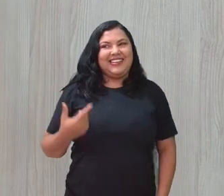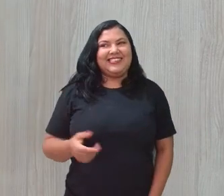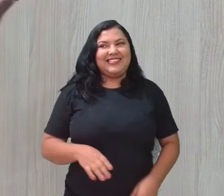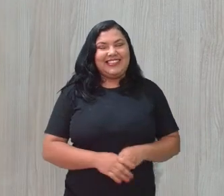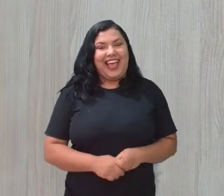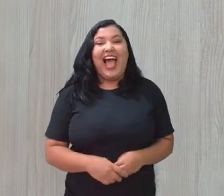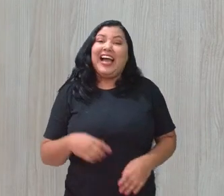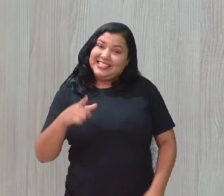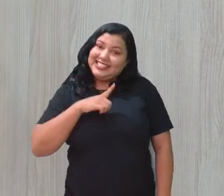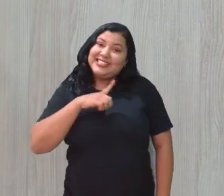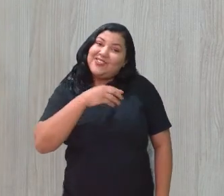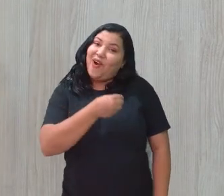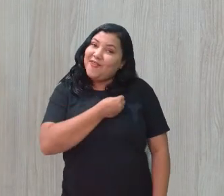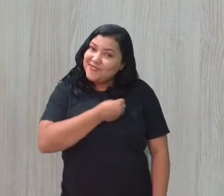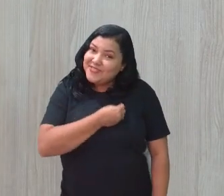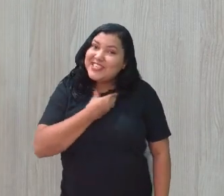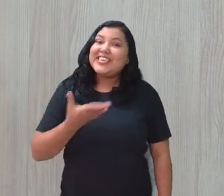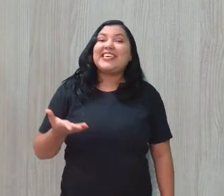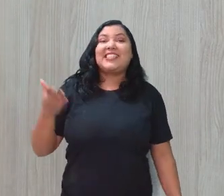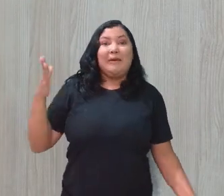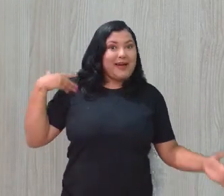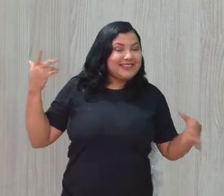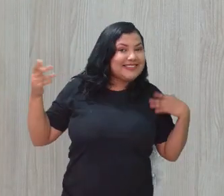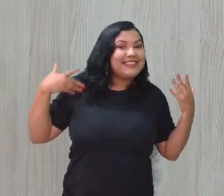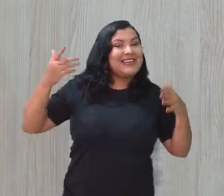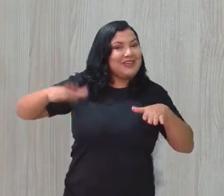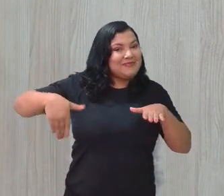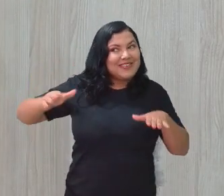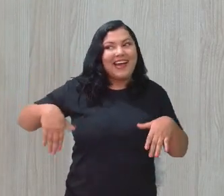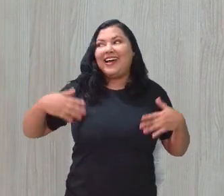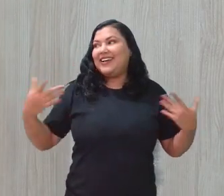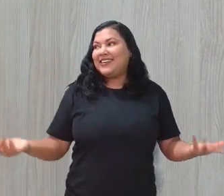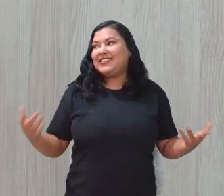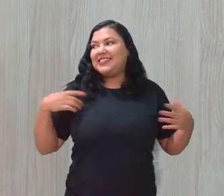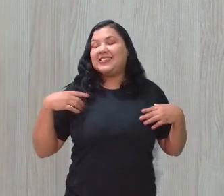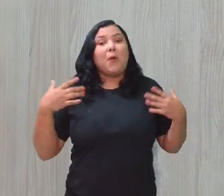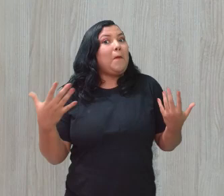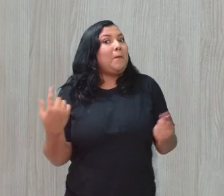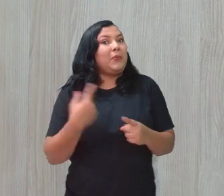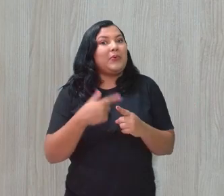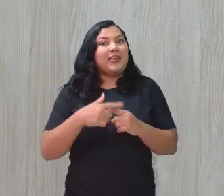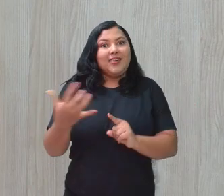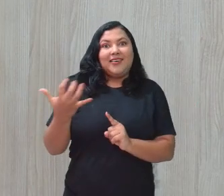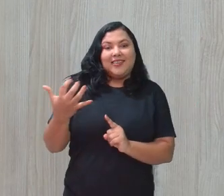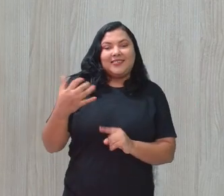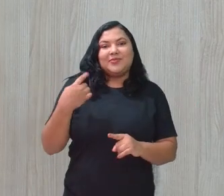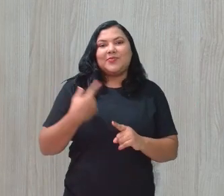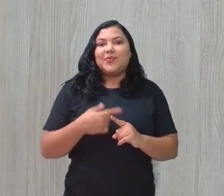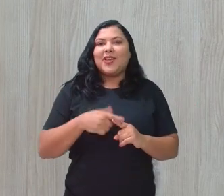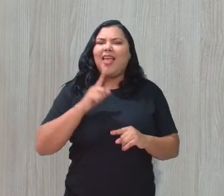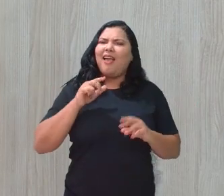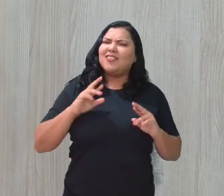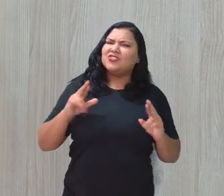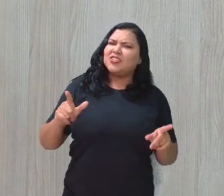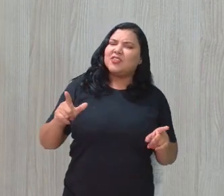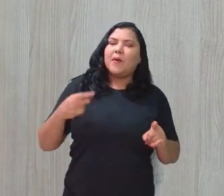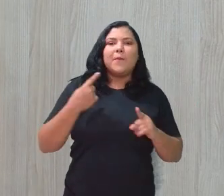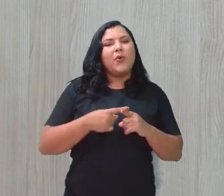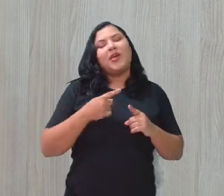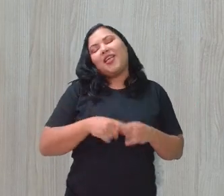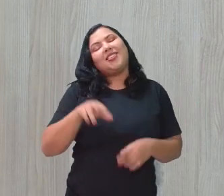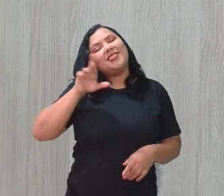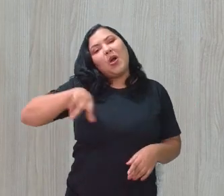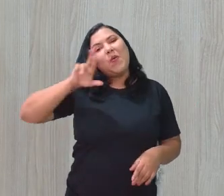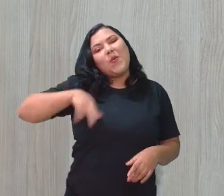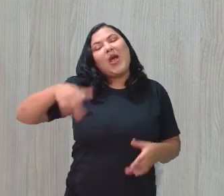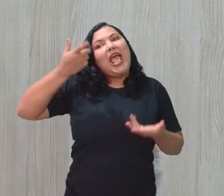tem vida. A gente também vai à praia, não é verdade? Então, assim, choca por quê? Porque é estranho, porque fugiu do comum.